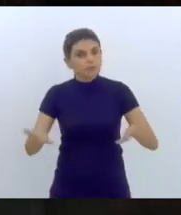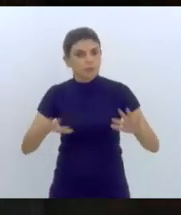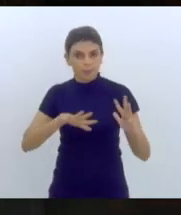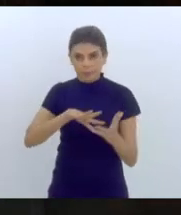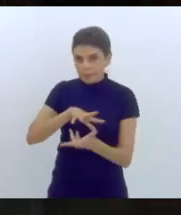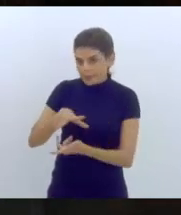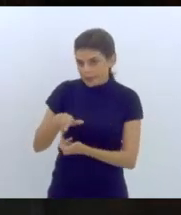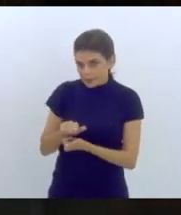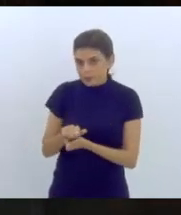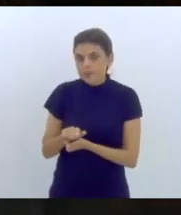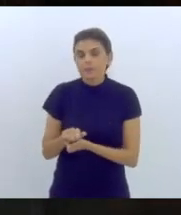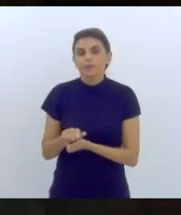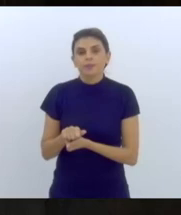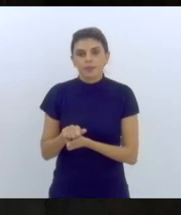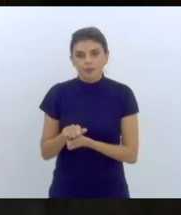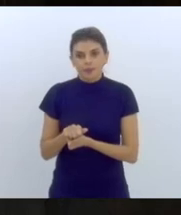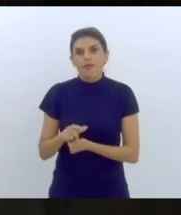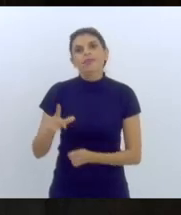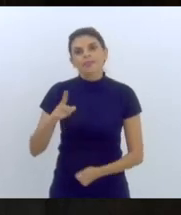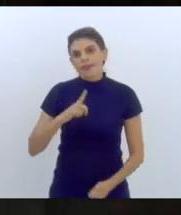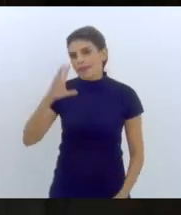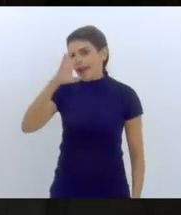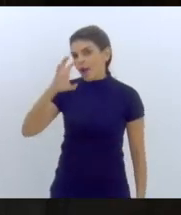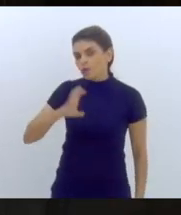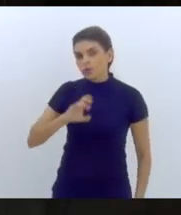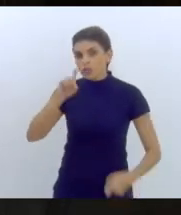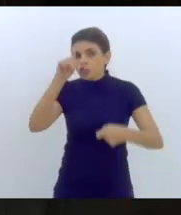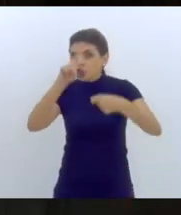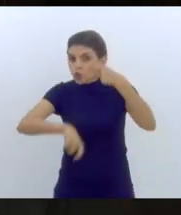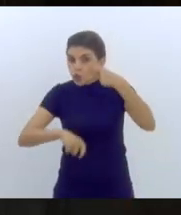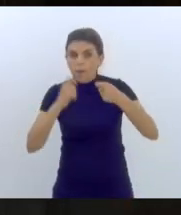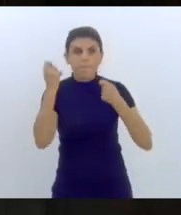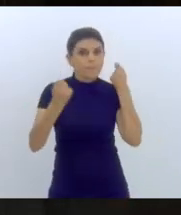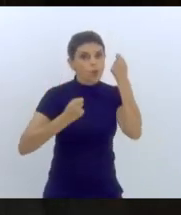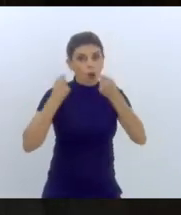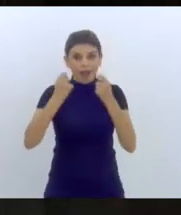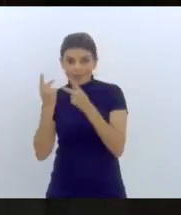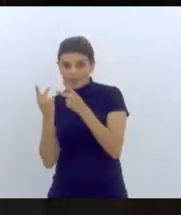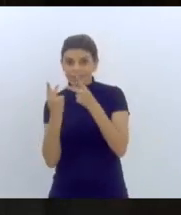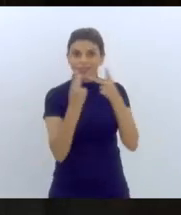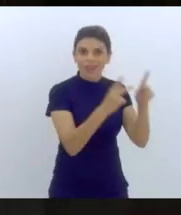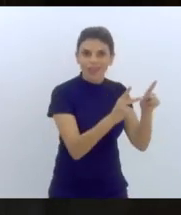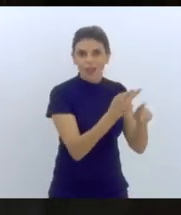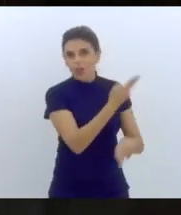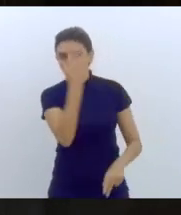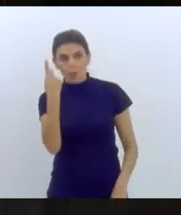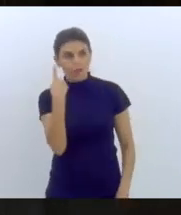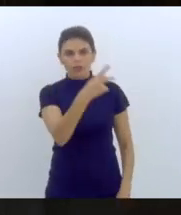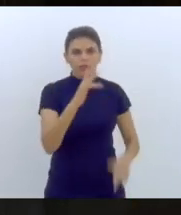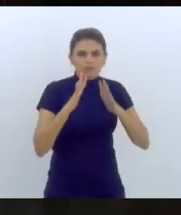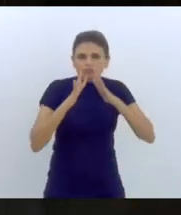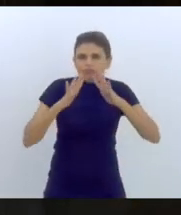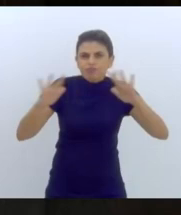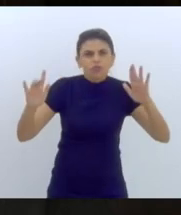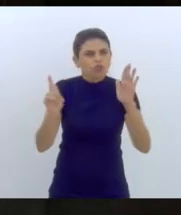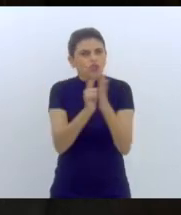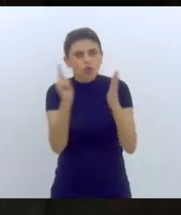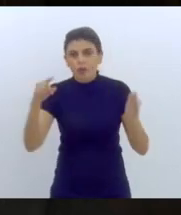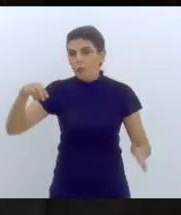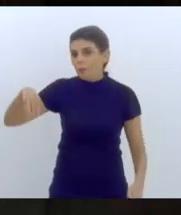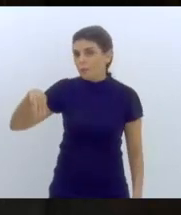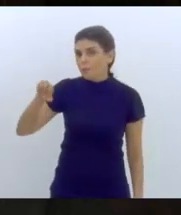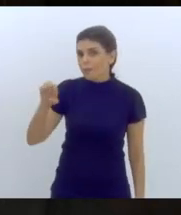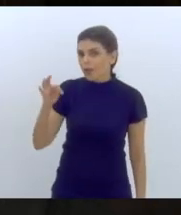há uma acusação de estupro numa boate que pertence a ele. Saiu em todos os jornais, está no Metrópole, está no